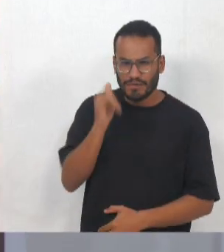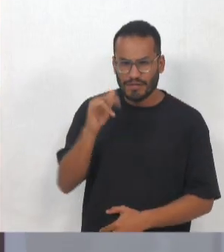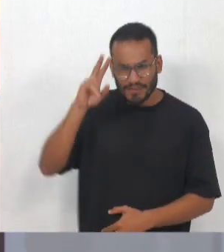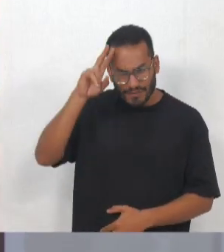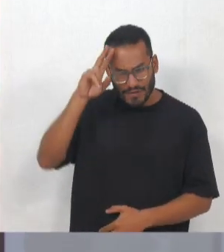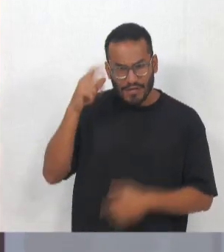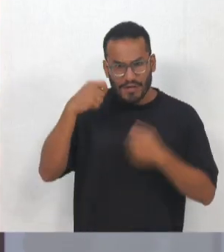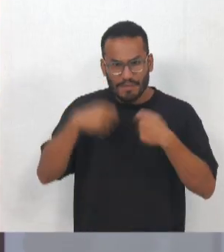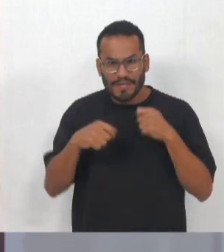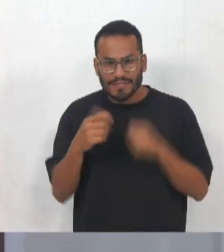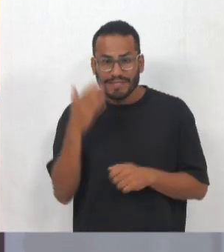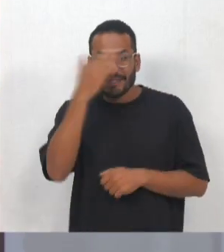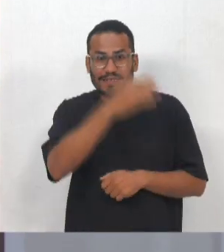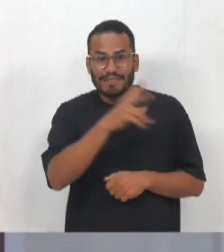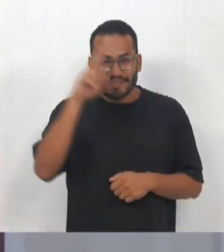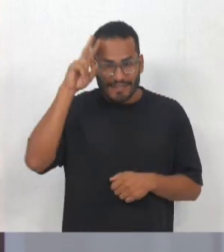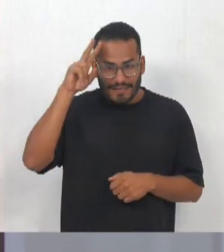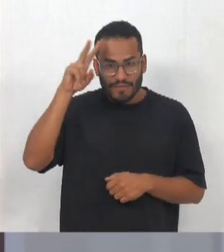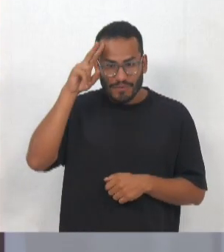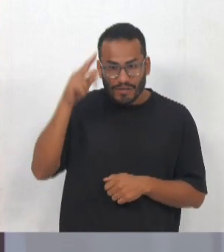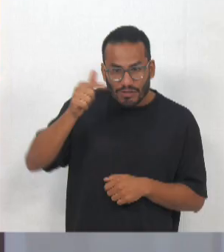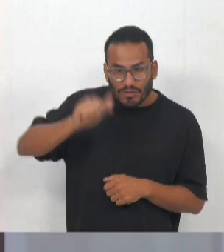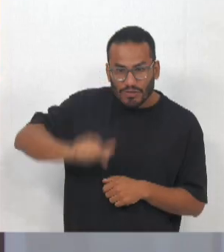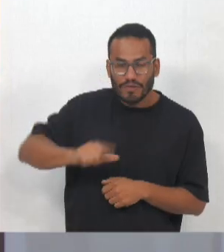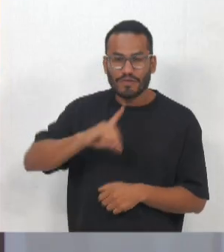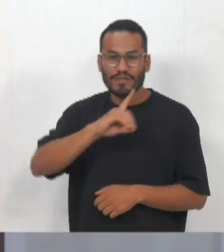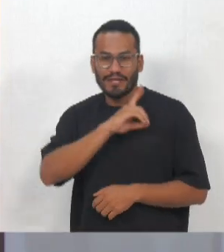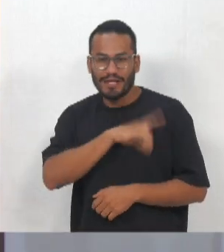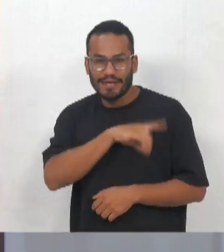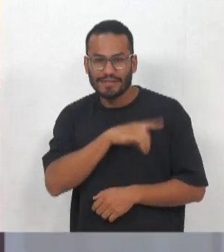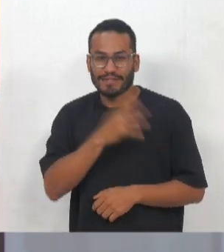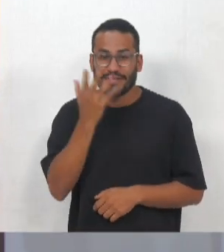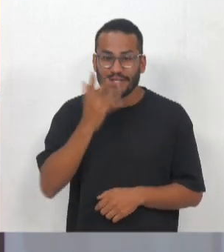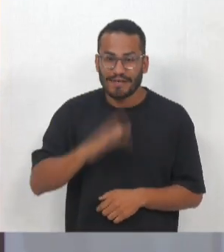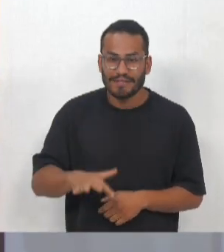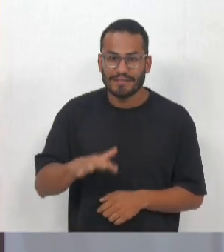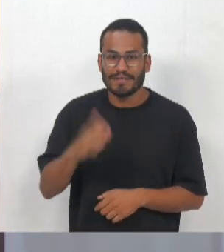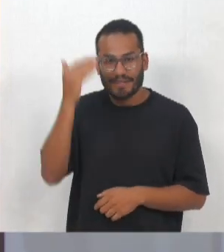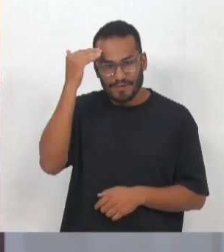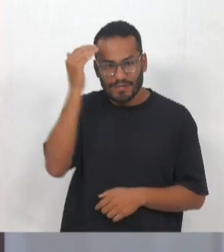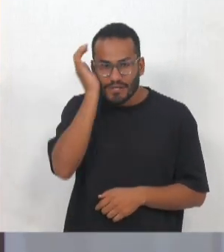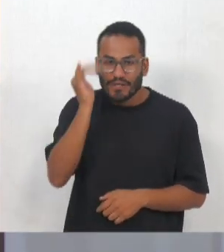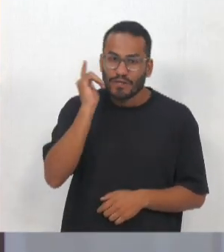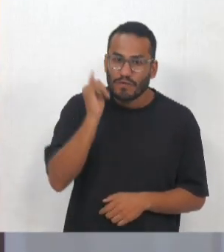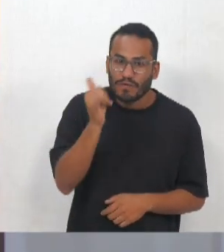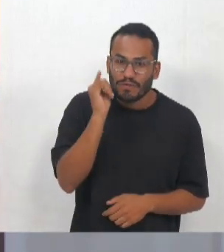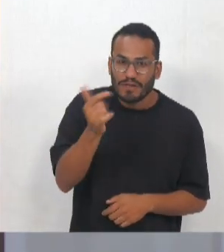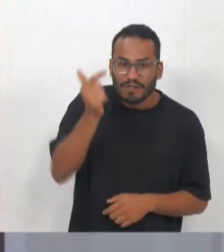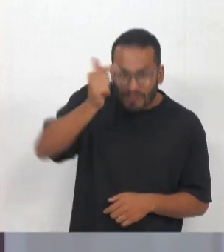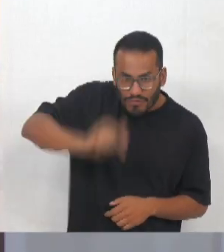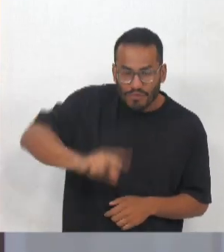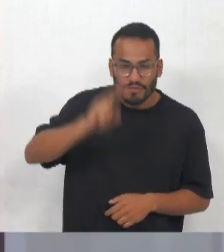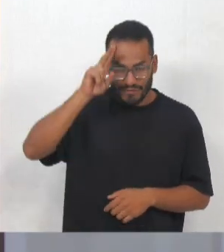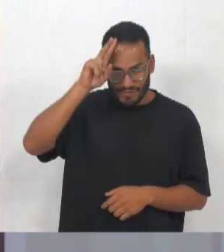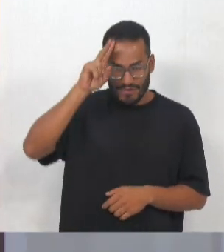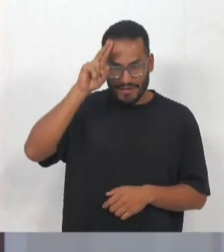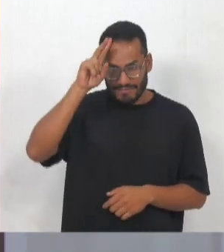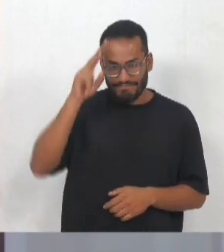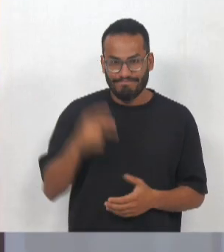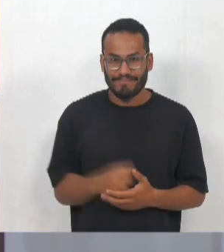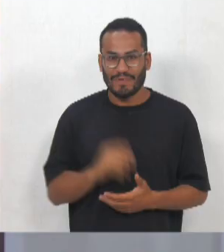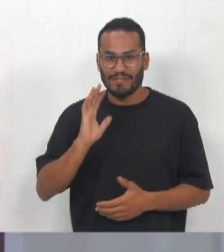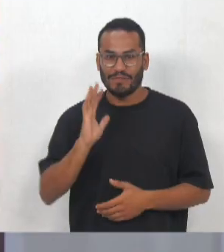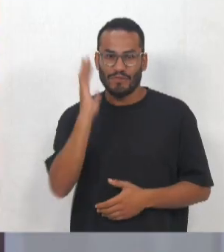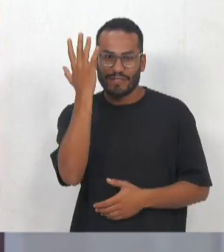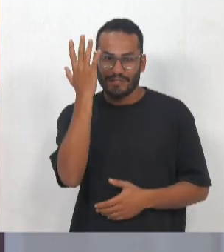teve que, segunda-feira, se dirigir de novo na delegacia da criança e adolescente e contar de novo a história. São